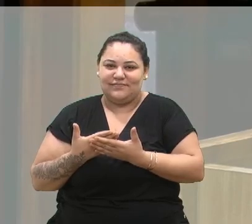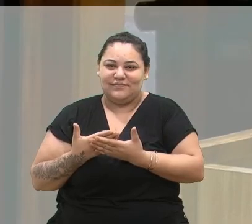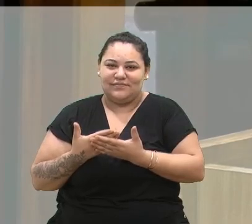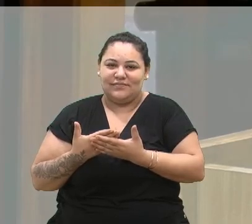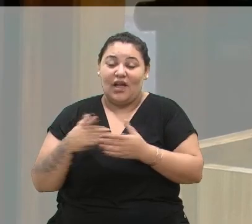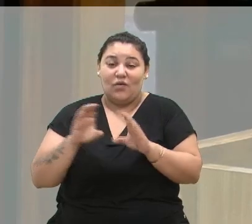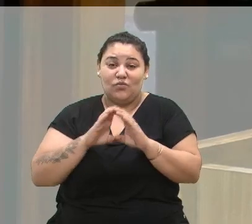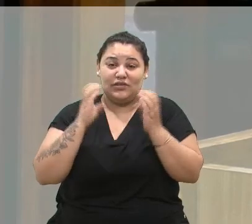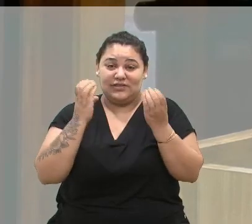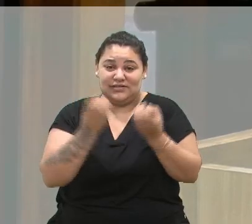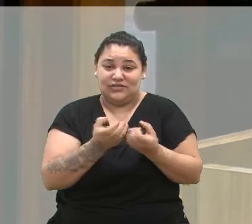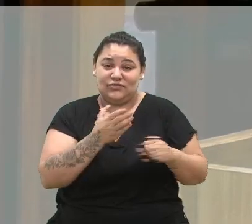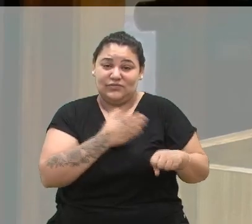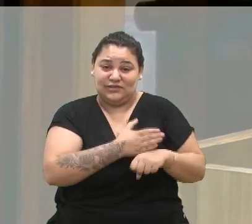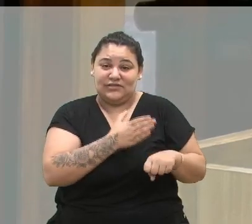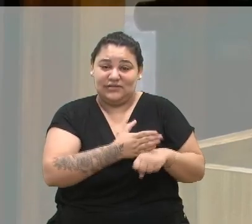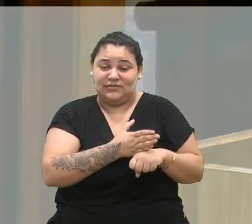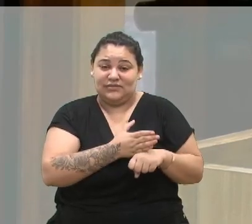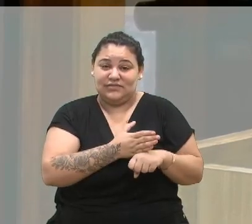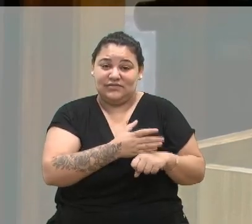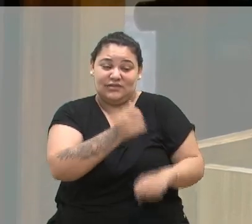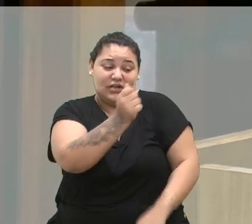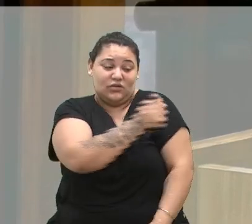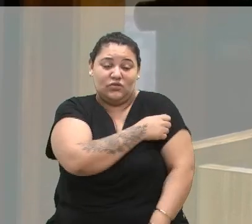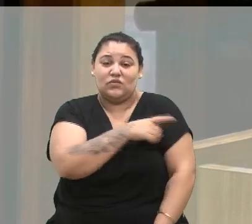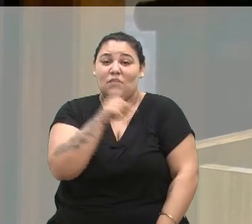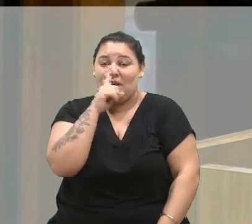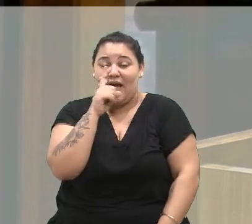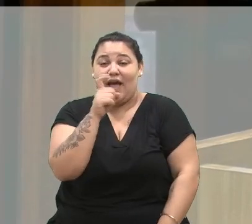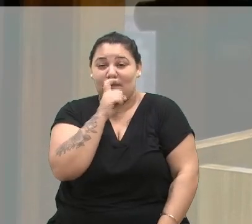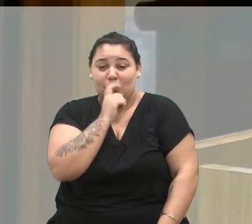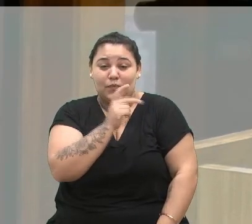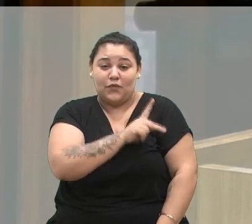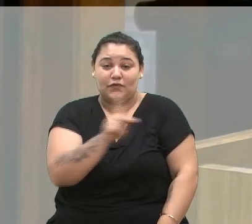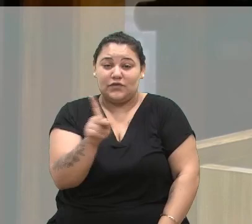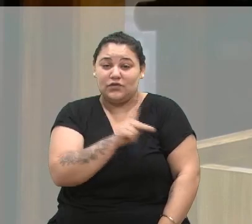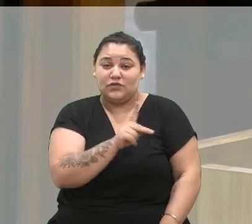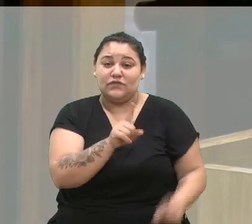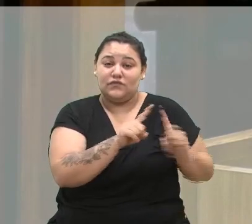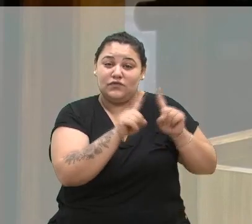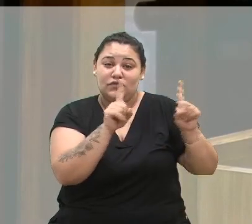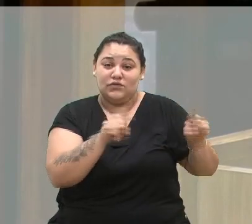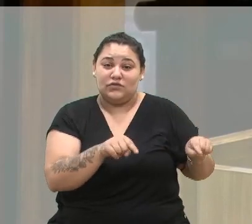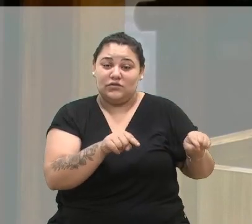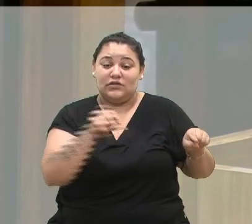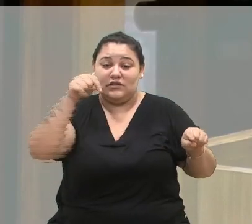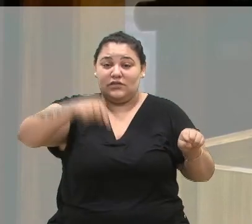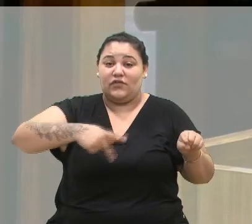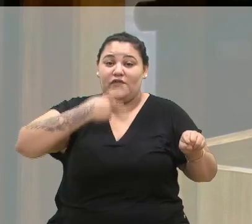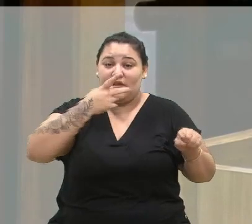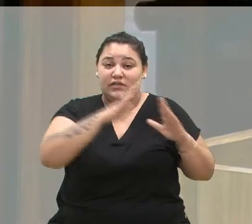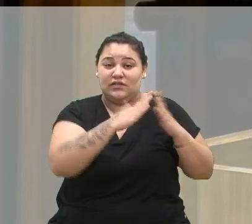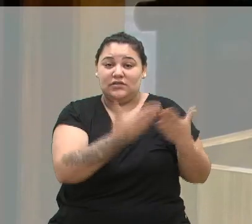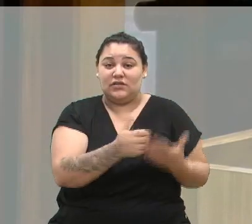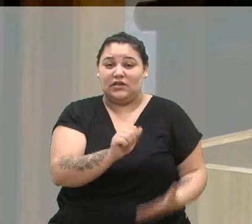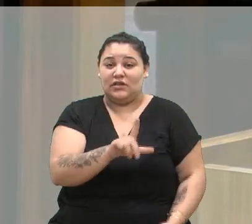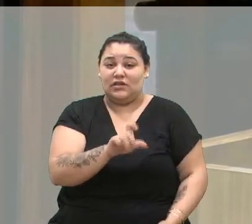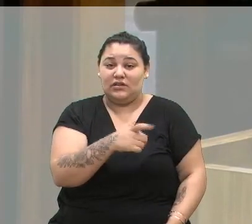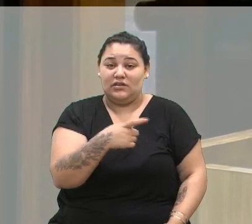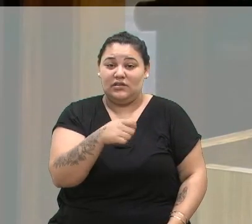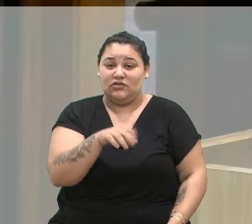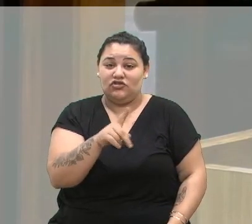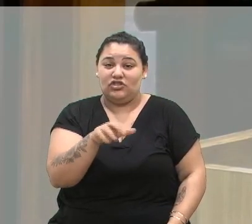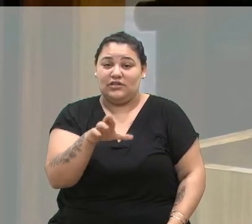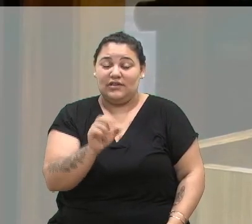que engloba alunos, pais, professores, funcionários, e aqui vou falar da Alexandre Zátera, por